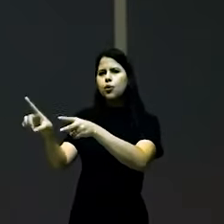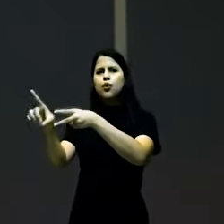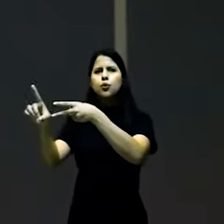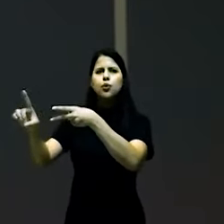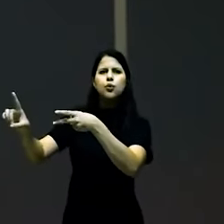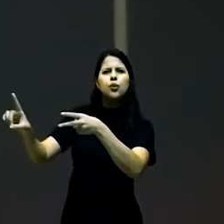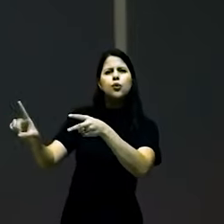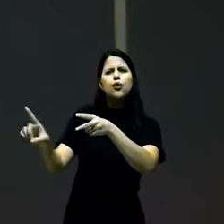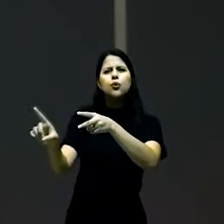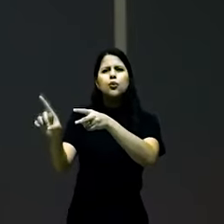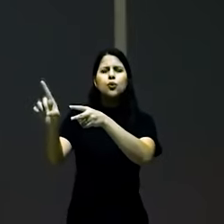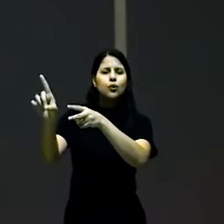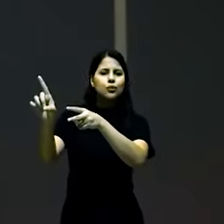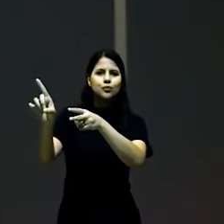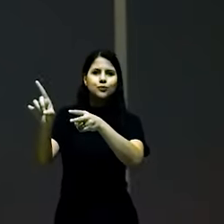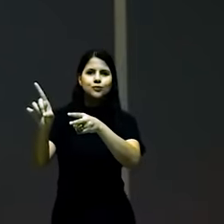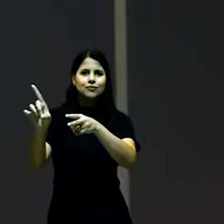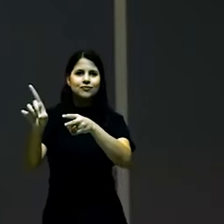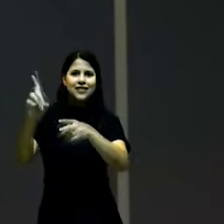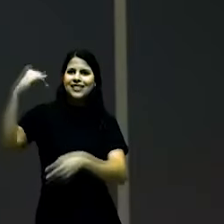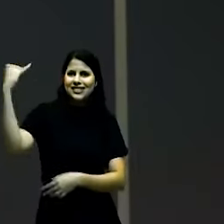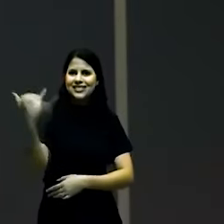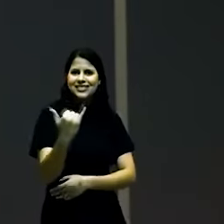Deus falando com Elias.